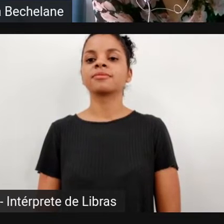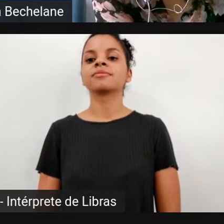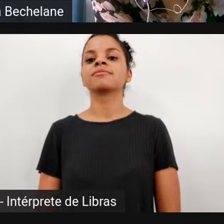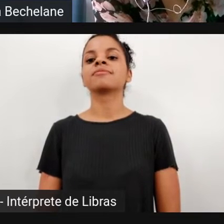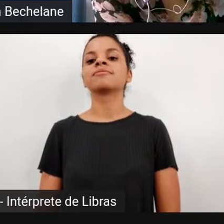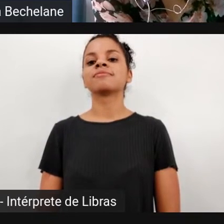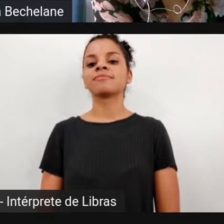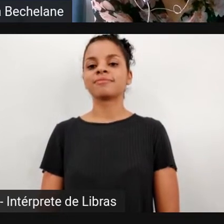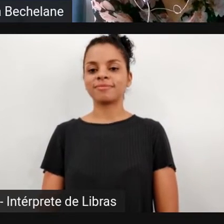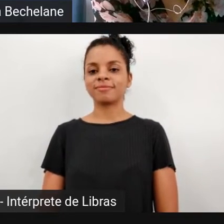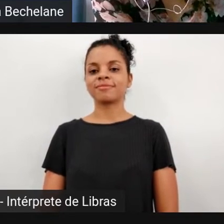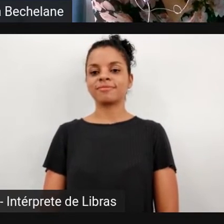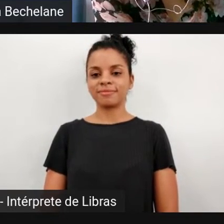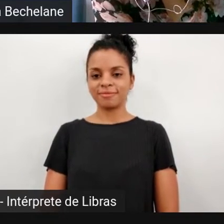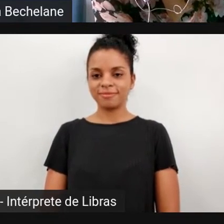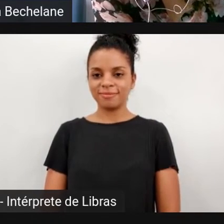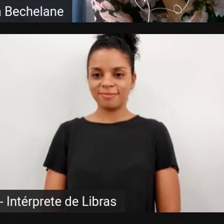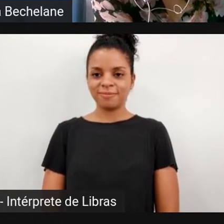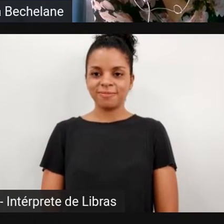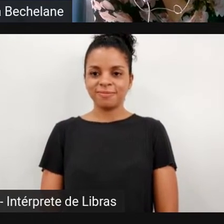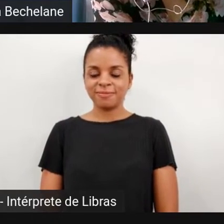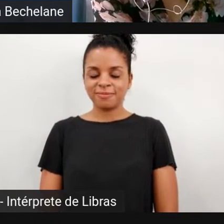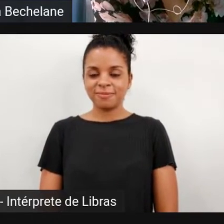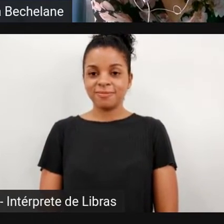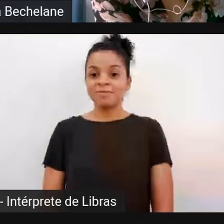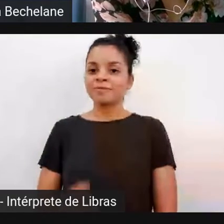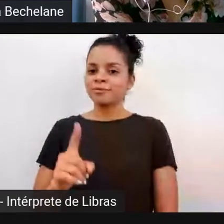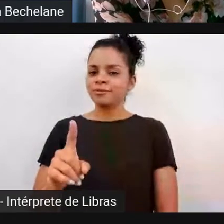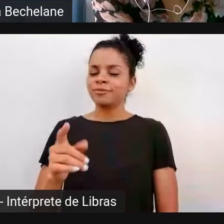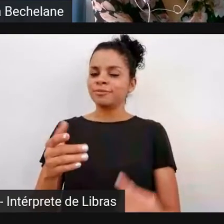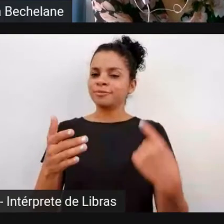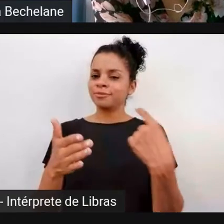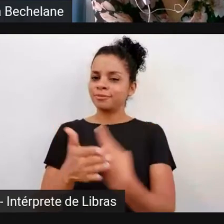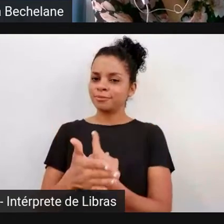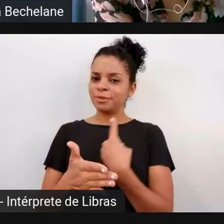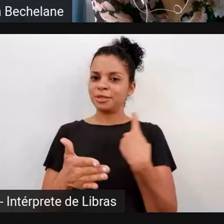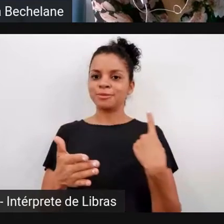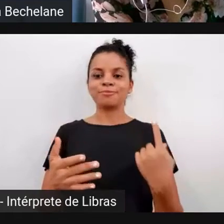Então, a pergunta que você me fez, ela é muito capciosa.